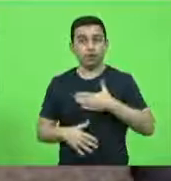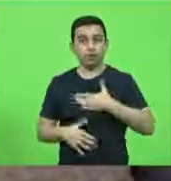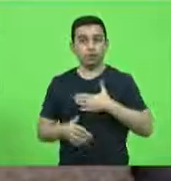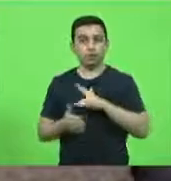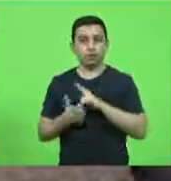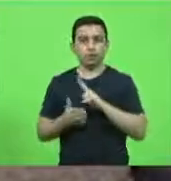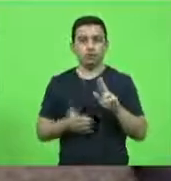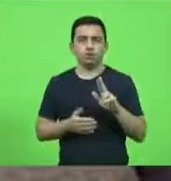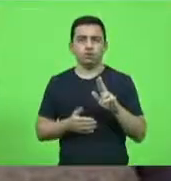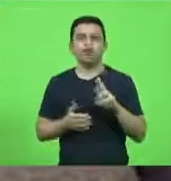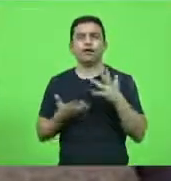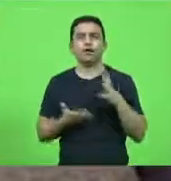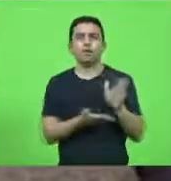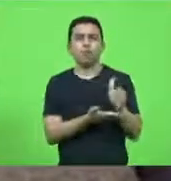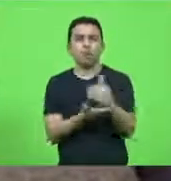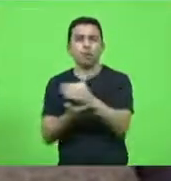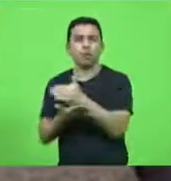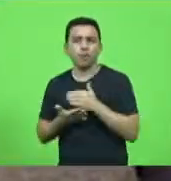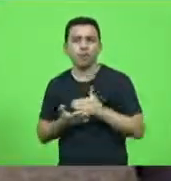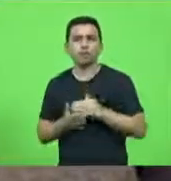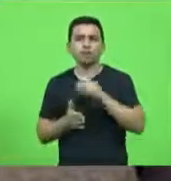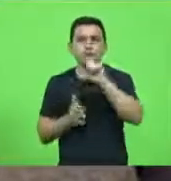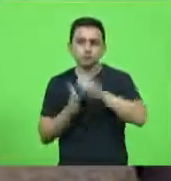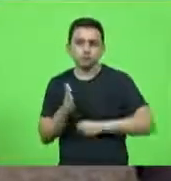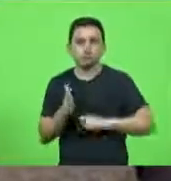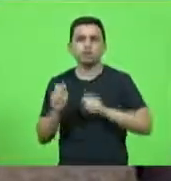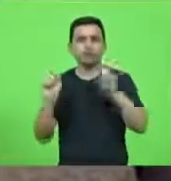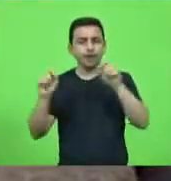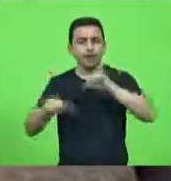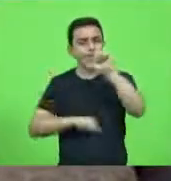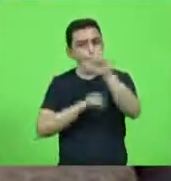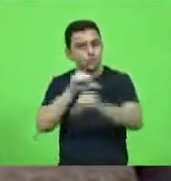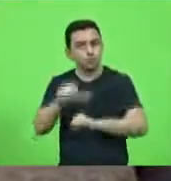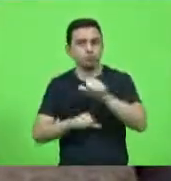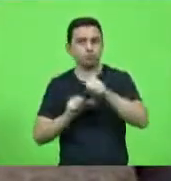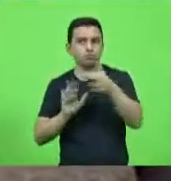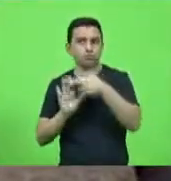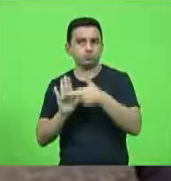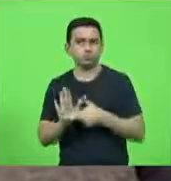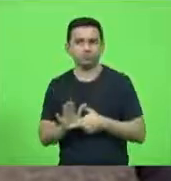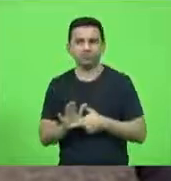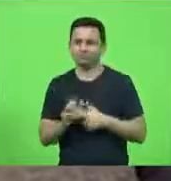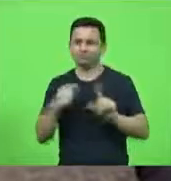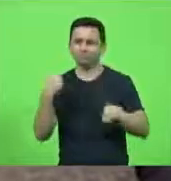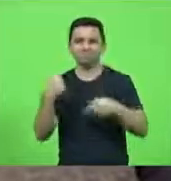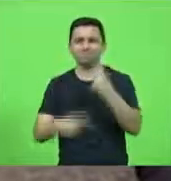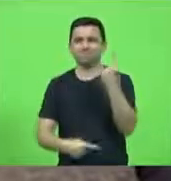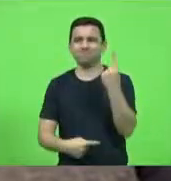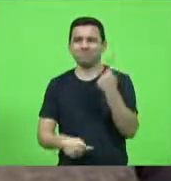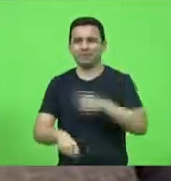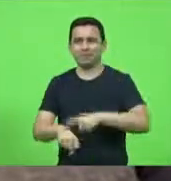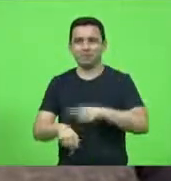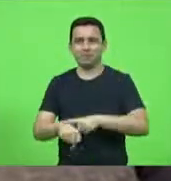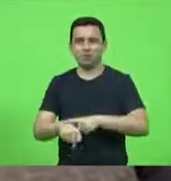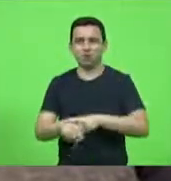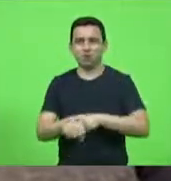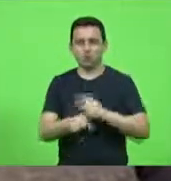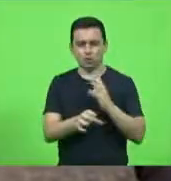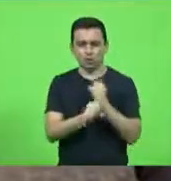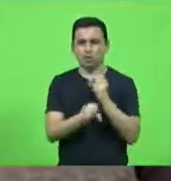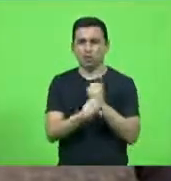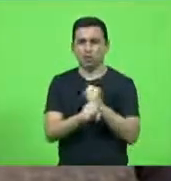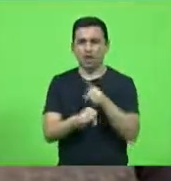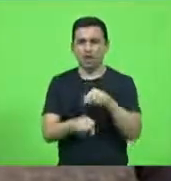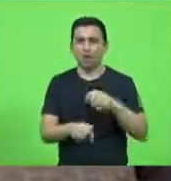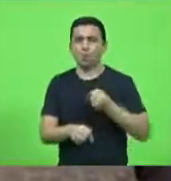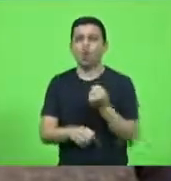para acolher assinaturas, para que a gente possa mudar esse aspecto no regimento. Não faz sentido o prazo contar por números de